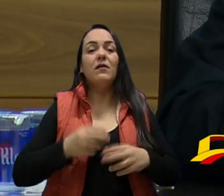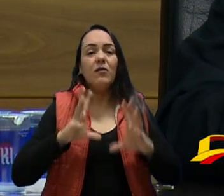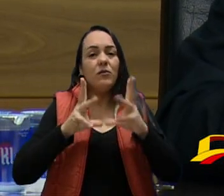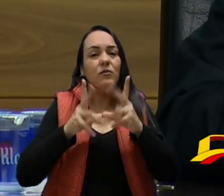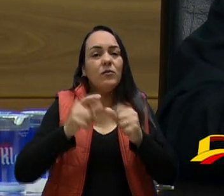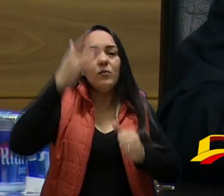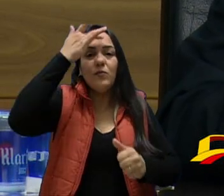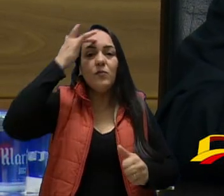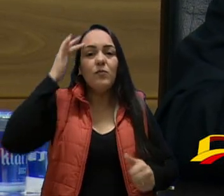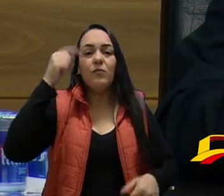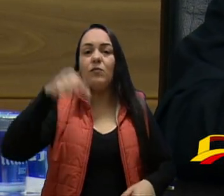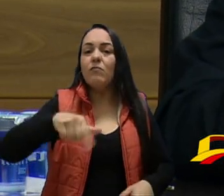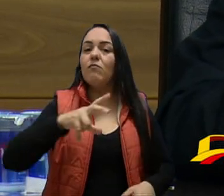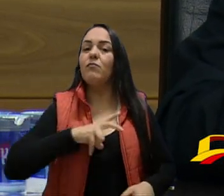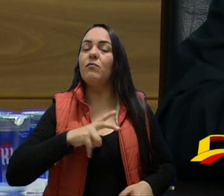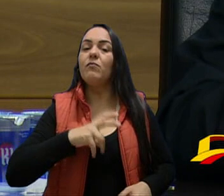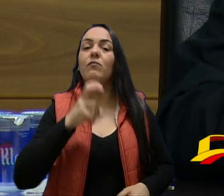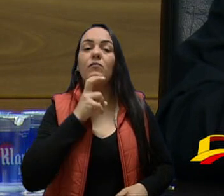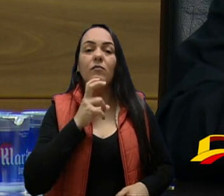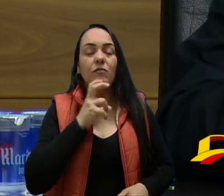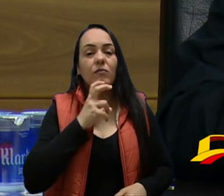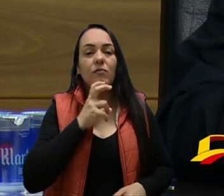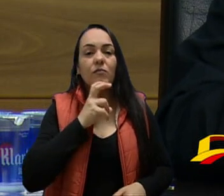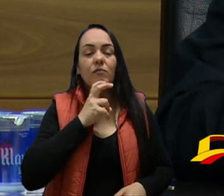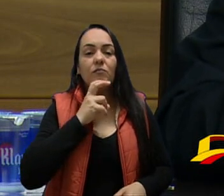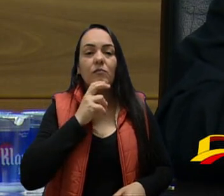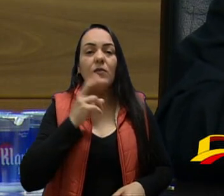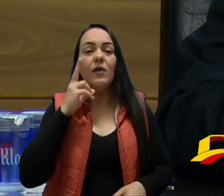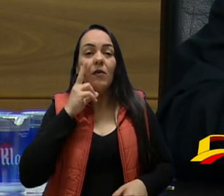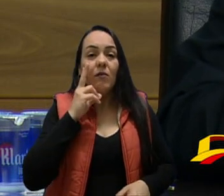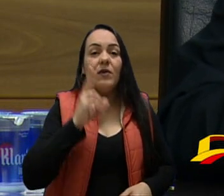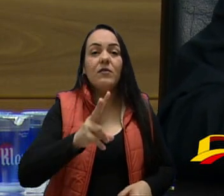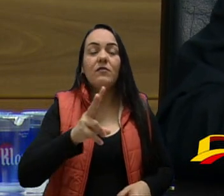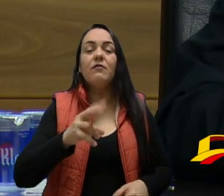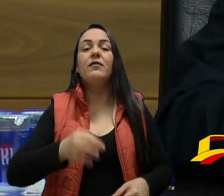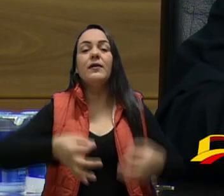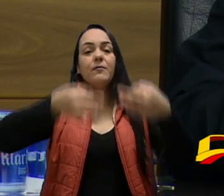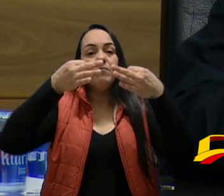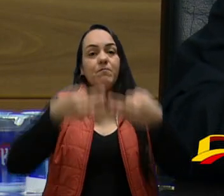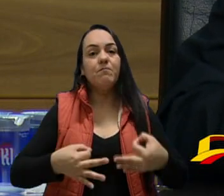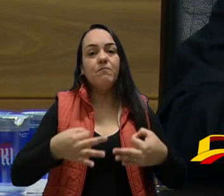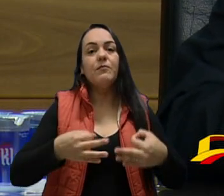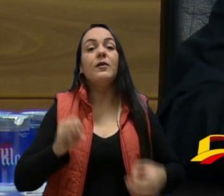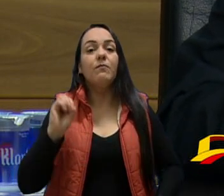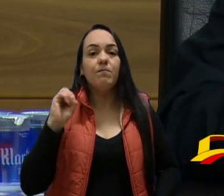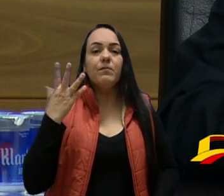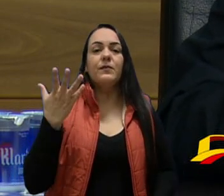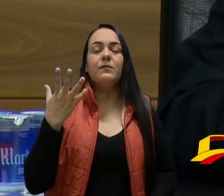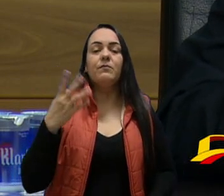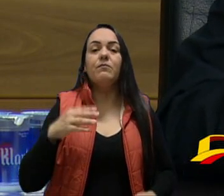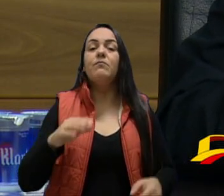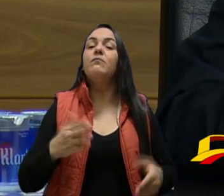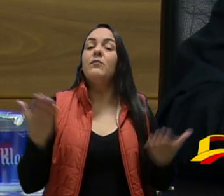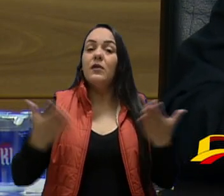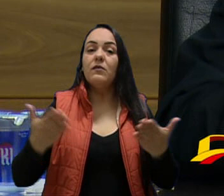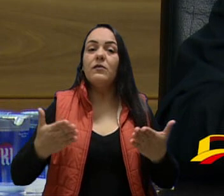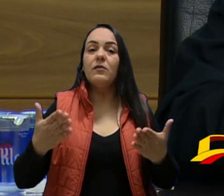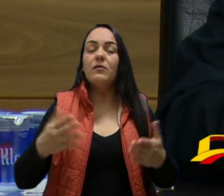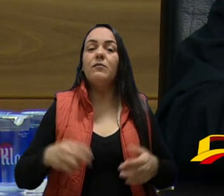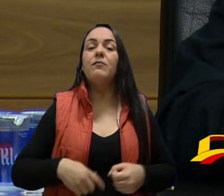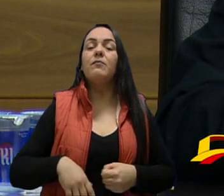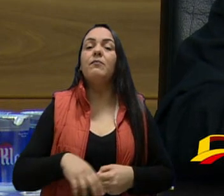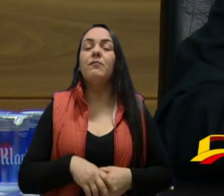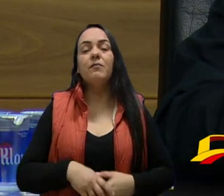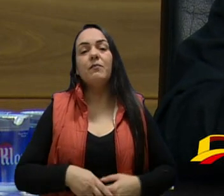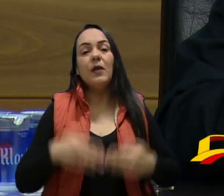inteira tentar saber exatamente como é que tá acontecendo o que que tá acontecendo até o momento o ministério nos